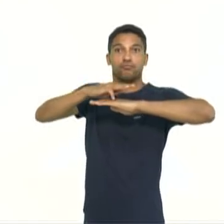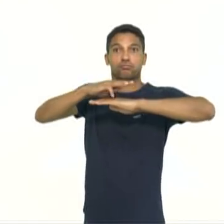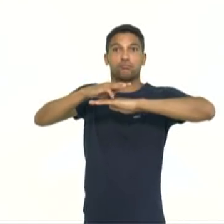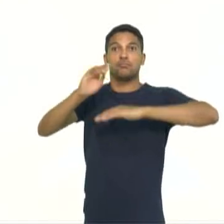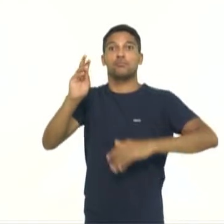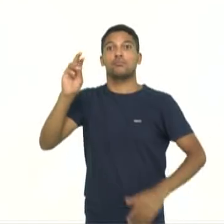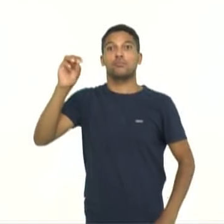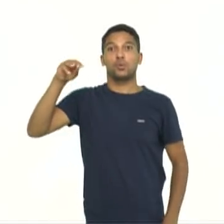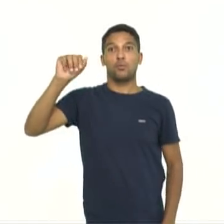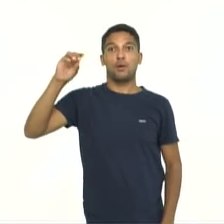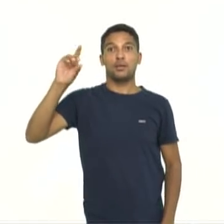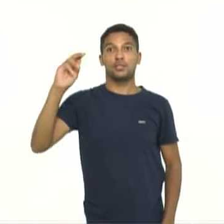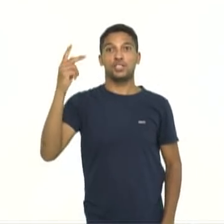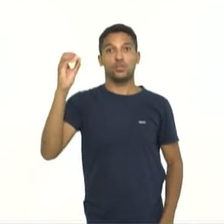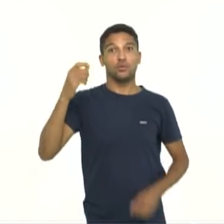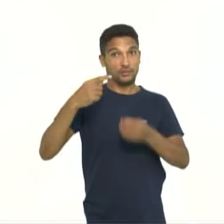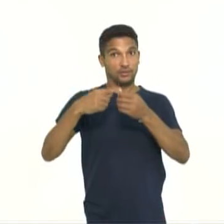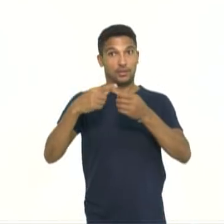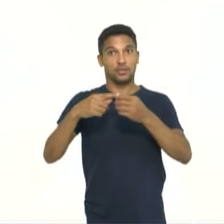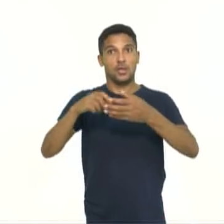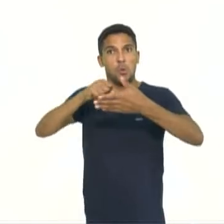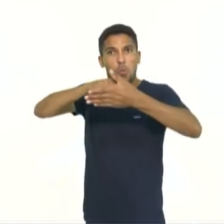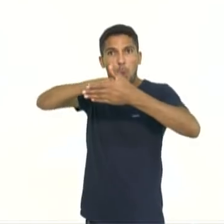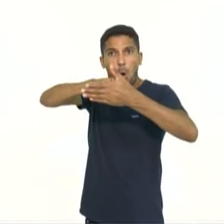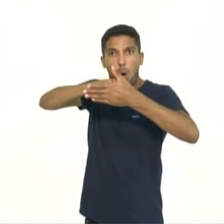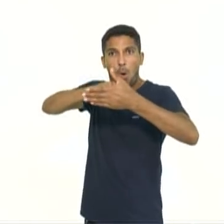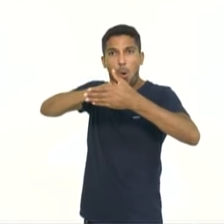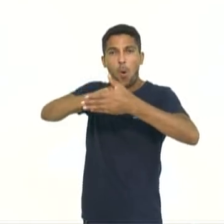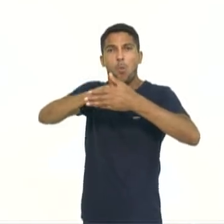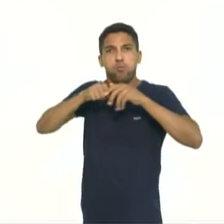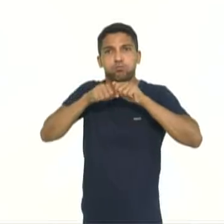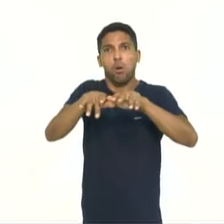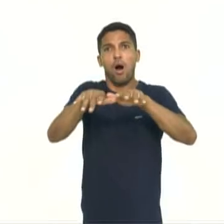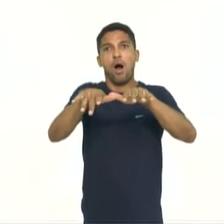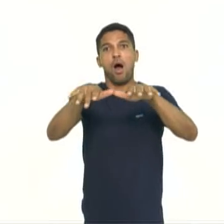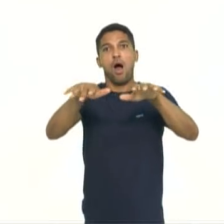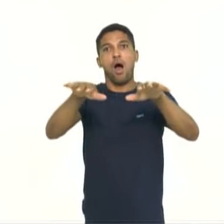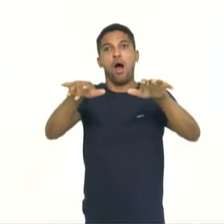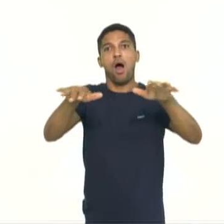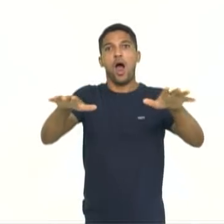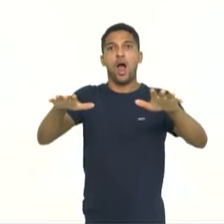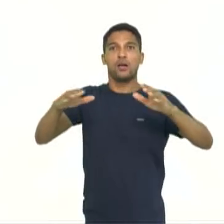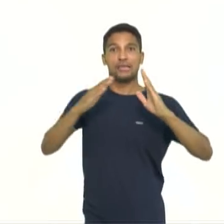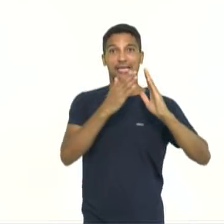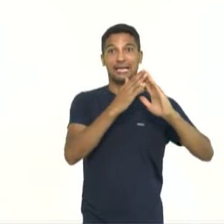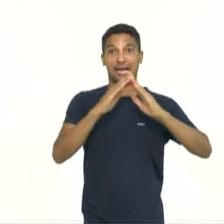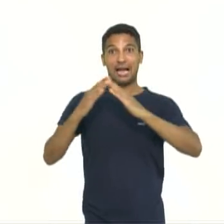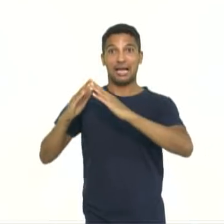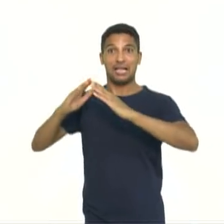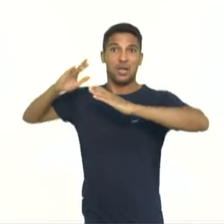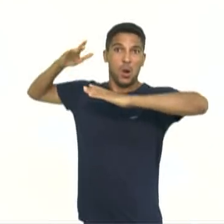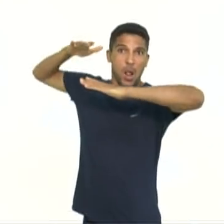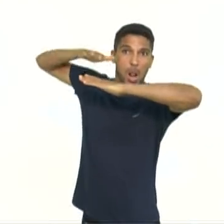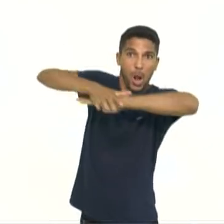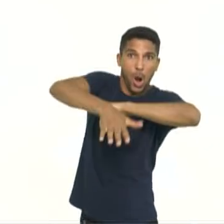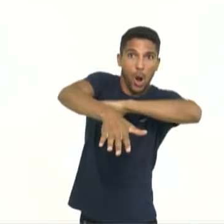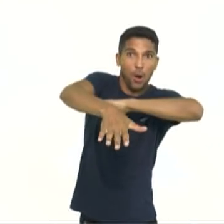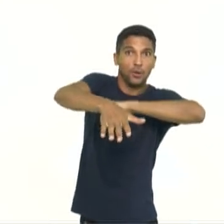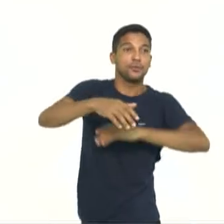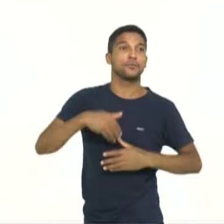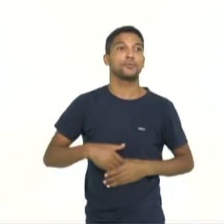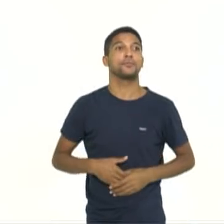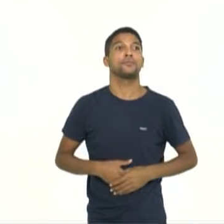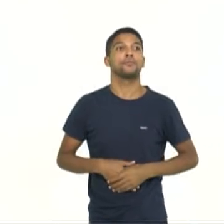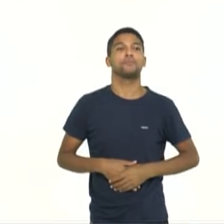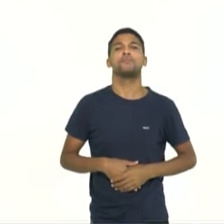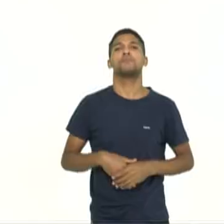aí? De acordo com esse fragmento em destaque, né, o jornal americano The New York Times estampa.